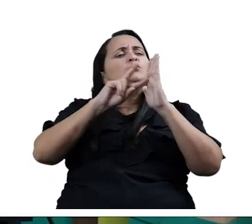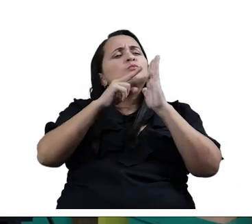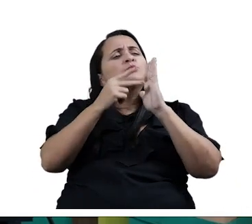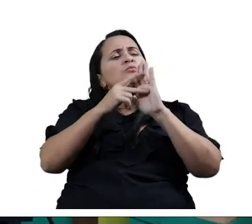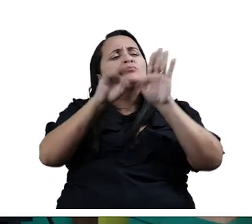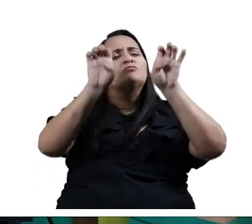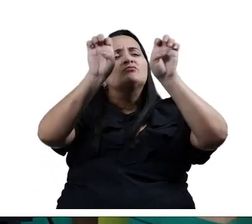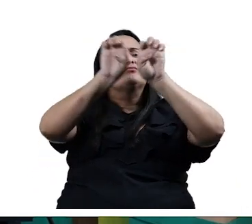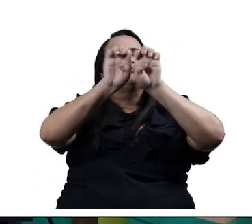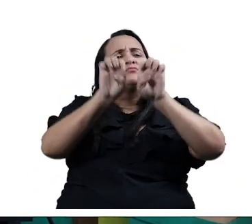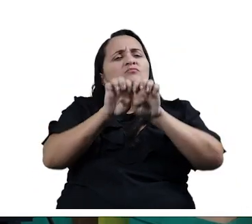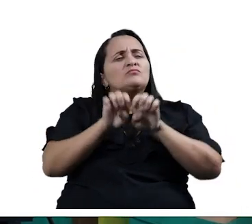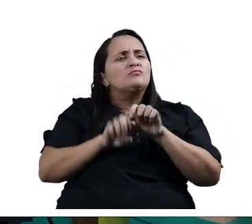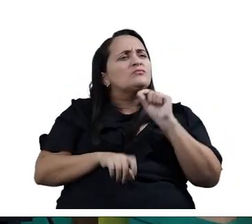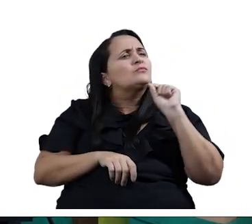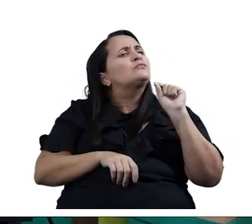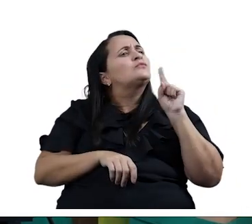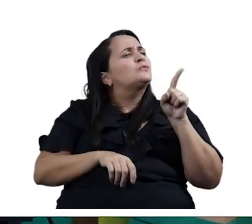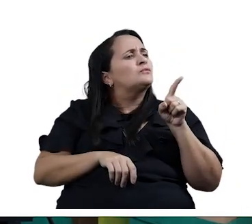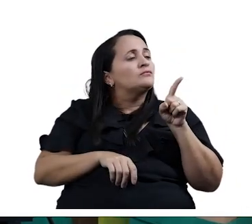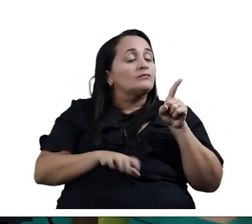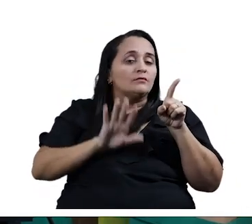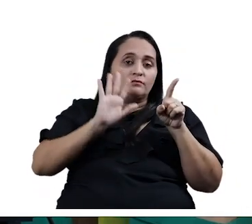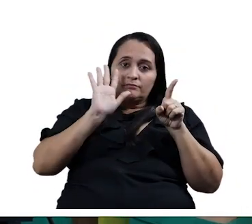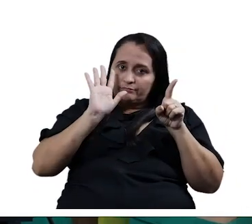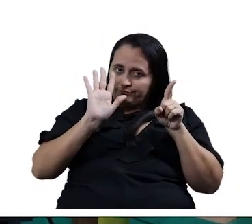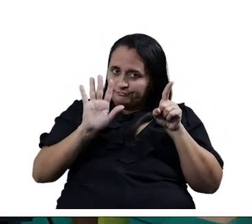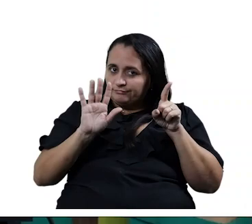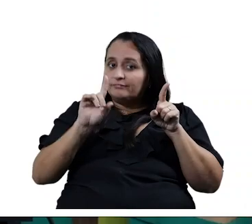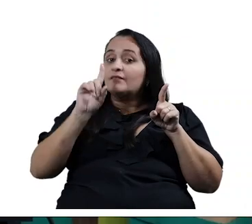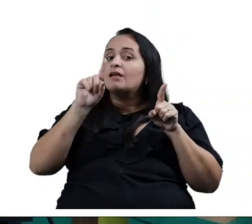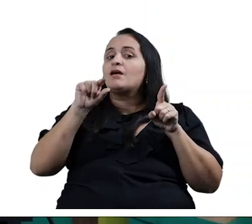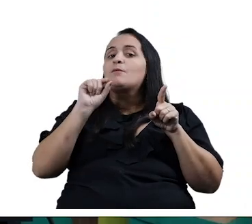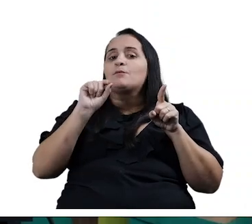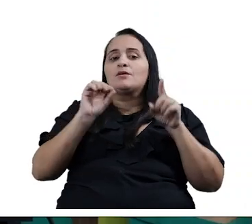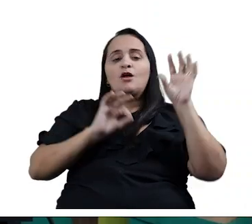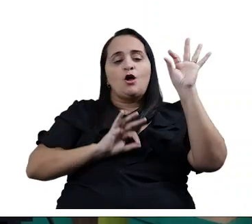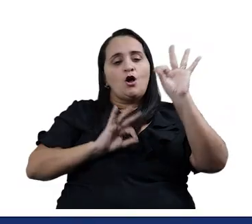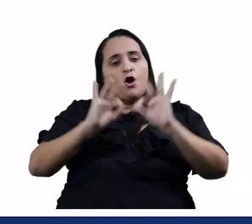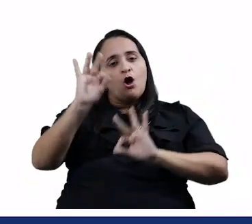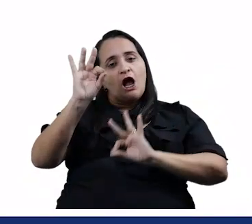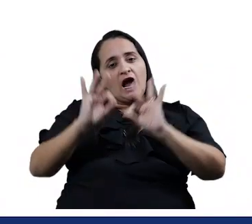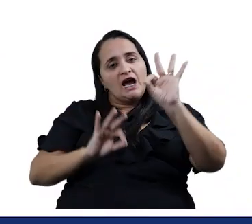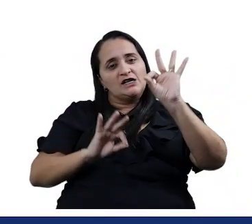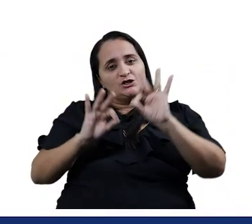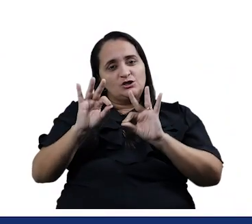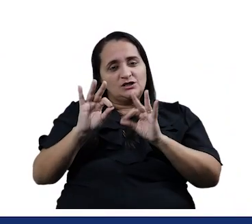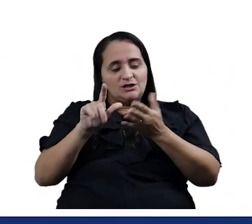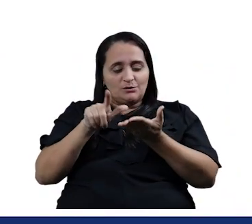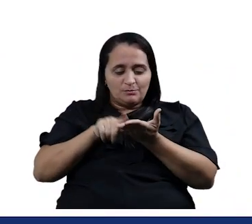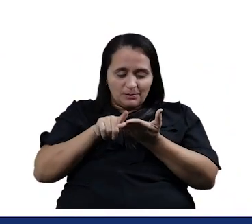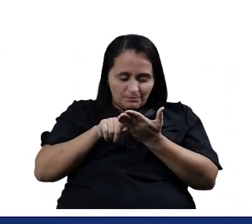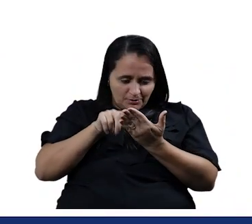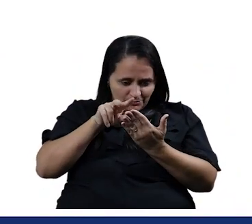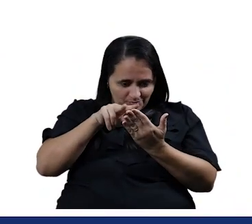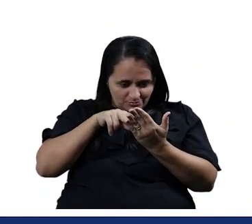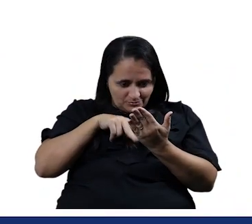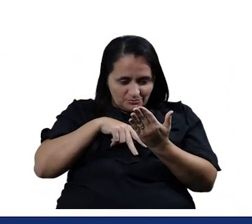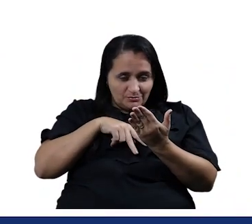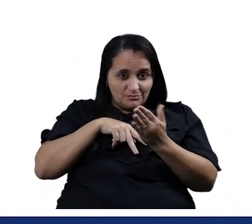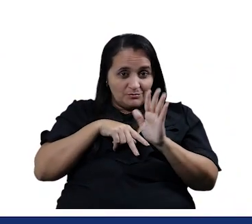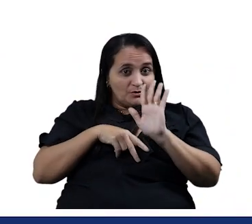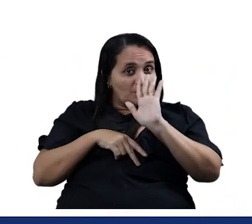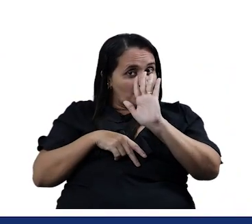estrutura, Pro? É como o texto está organizado no papel, tá? Então, observe, na notícia,